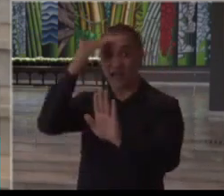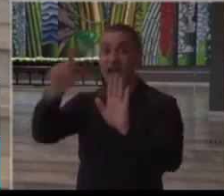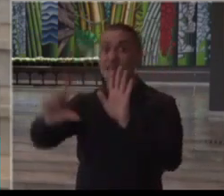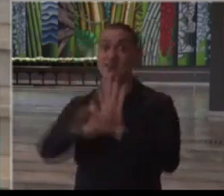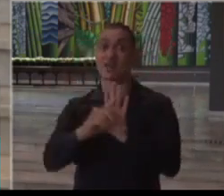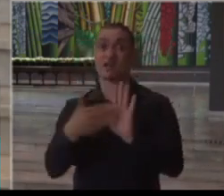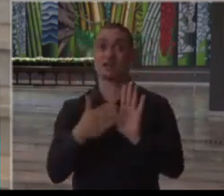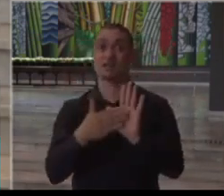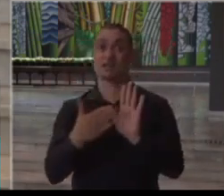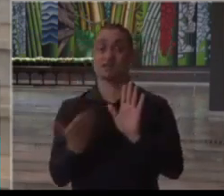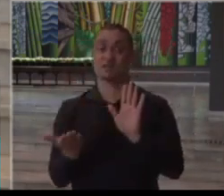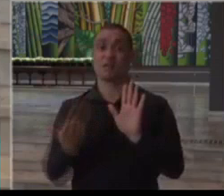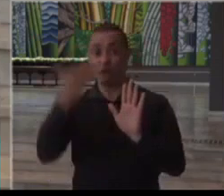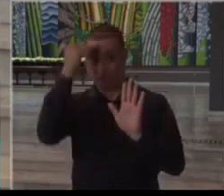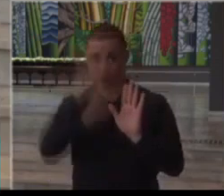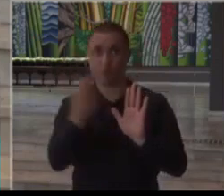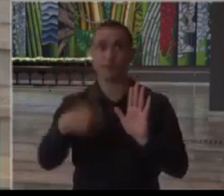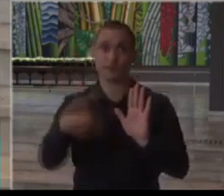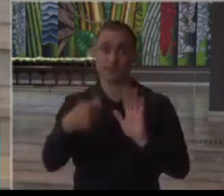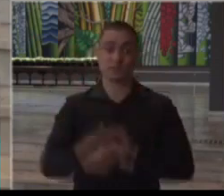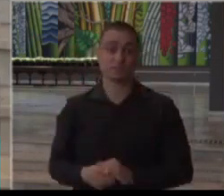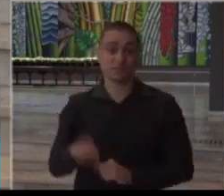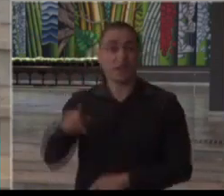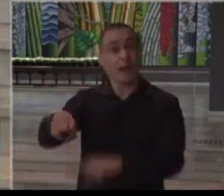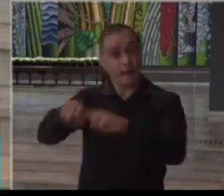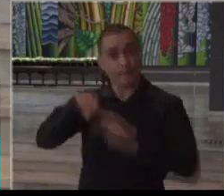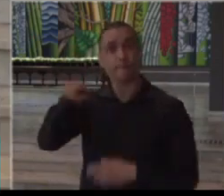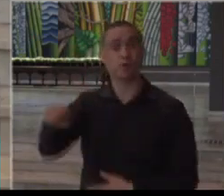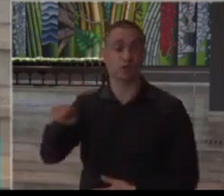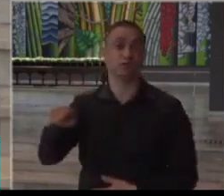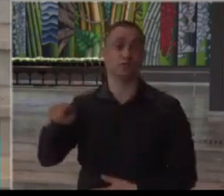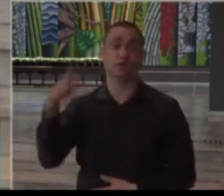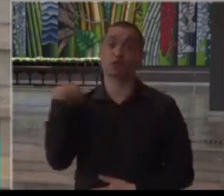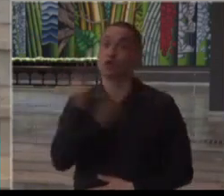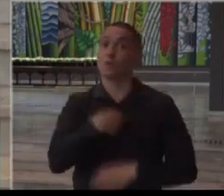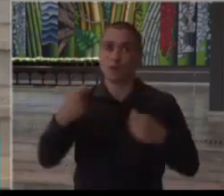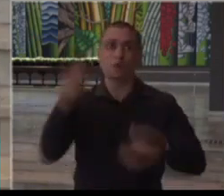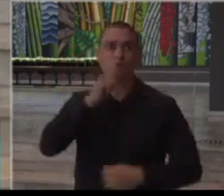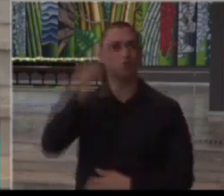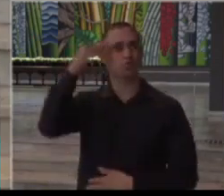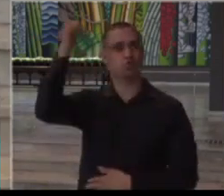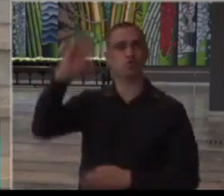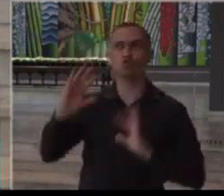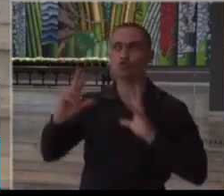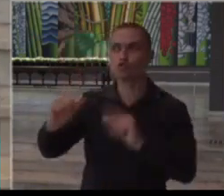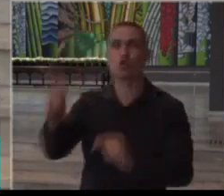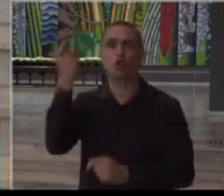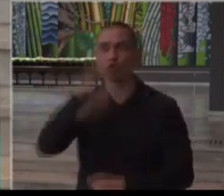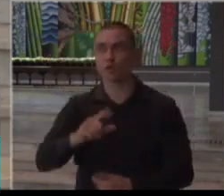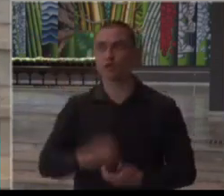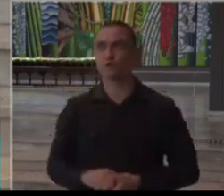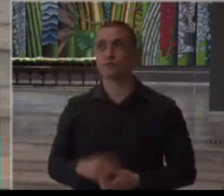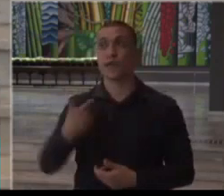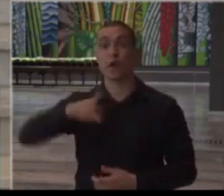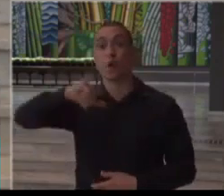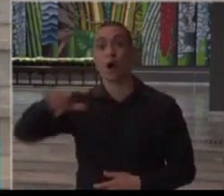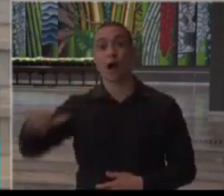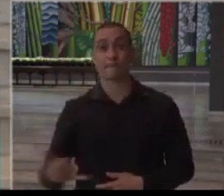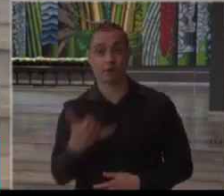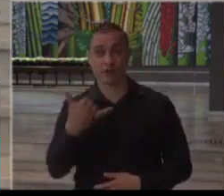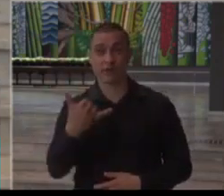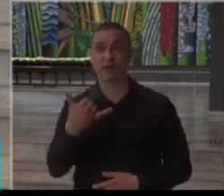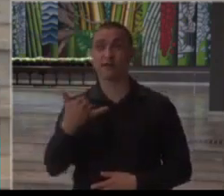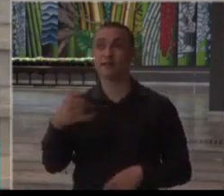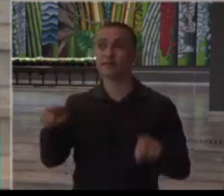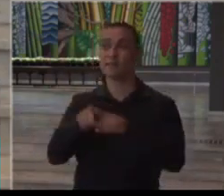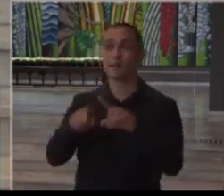seguindo a lei e as regras da gestão pública. E exatamente por essa razão nós tivemos sucesso em todas as medidas. E eu queria aproveitar para